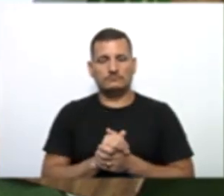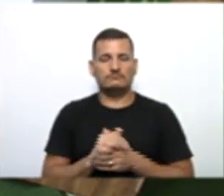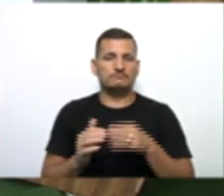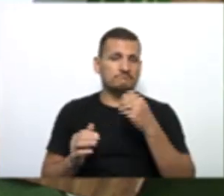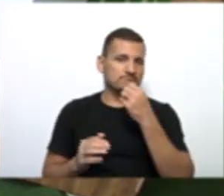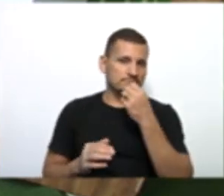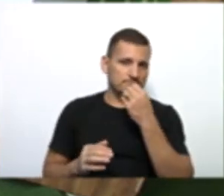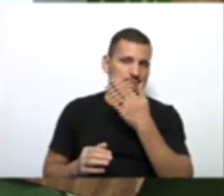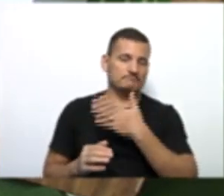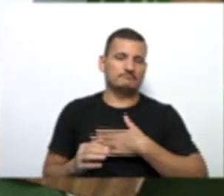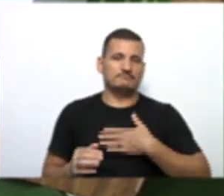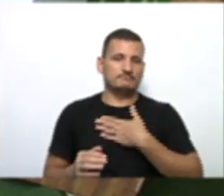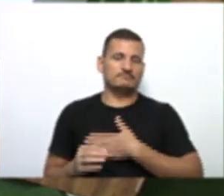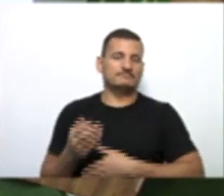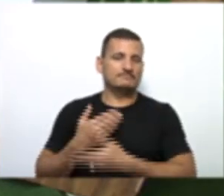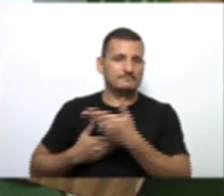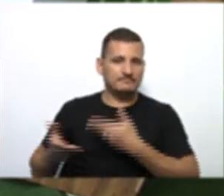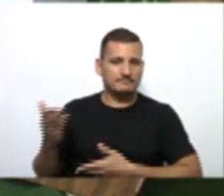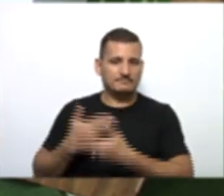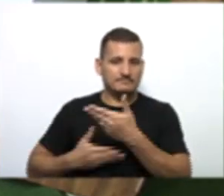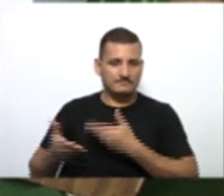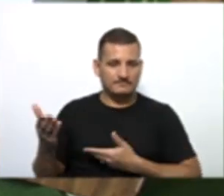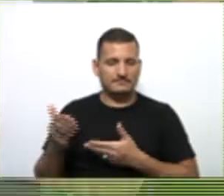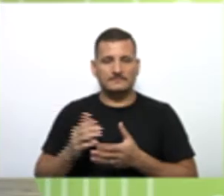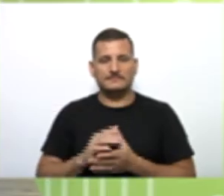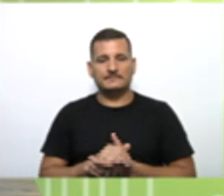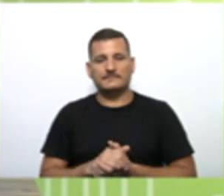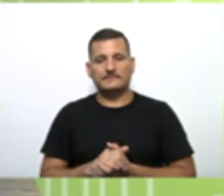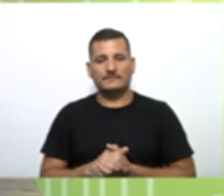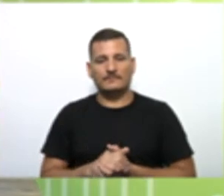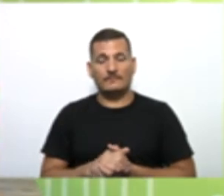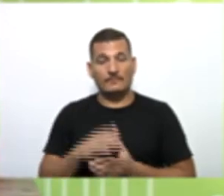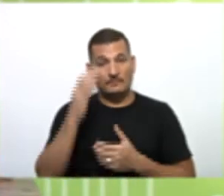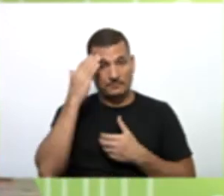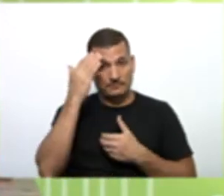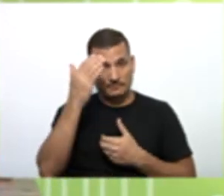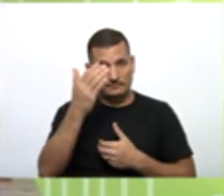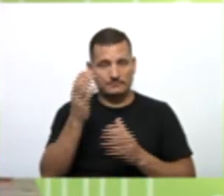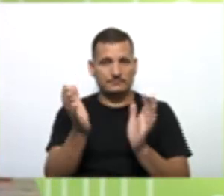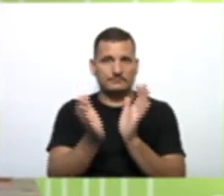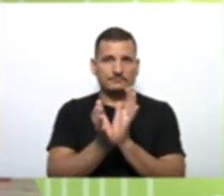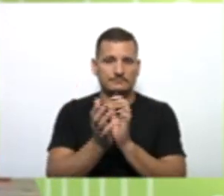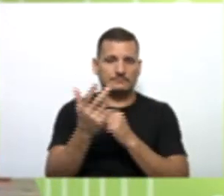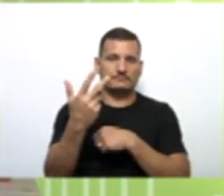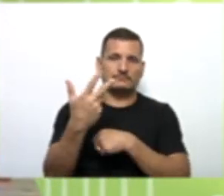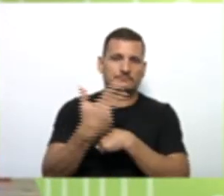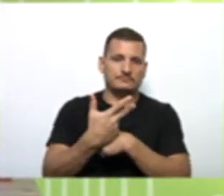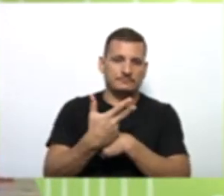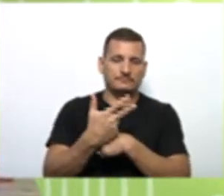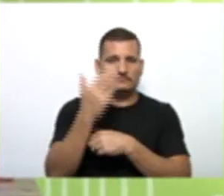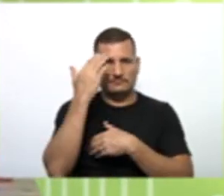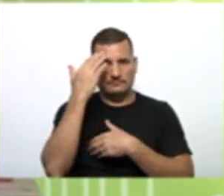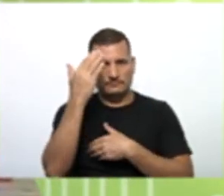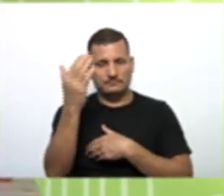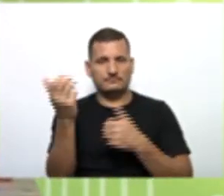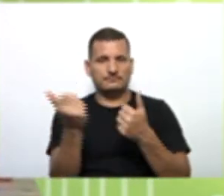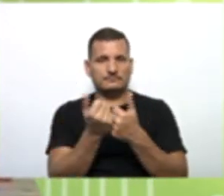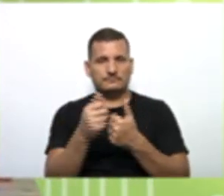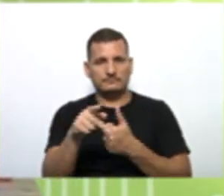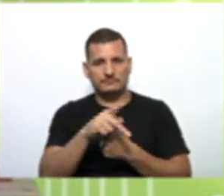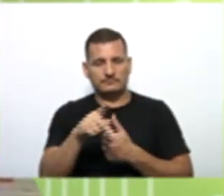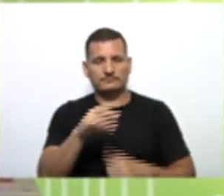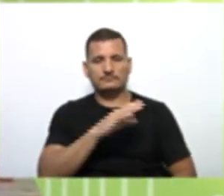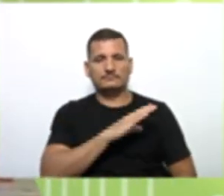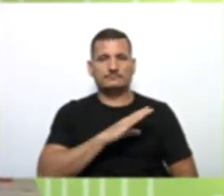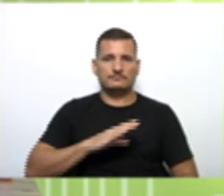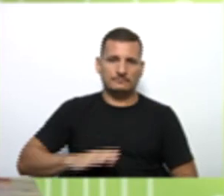as ideias aqui. Agradecer a toda a equipe do estúdio, a toda a equipe de tutores, de coordenadores